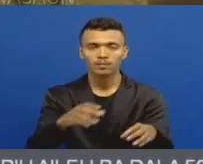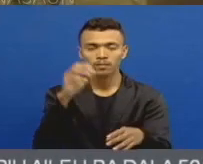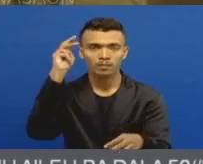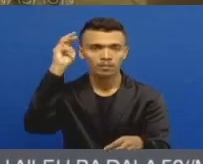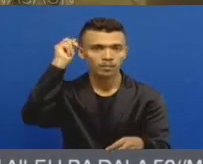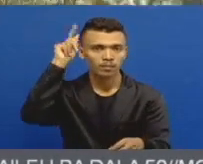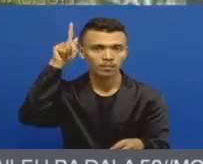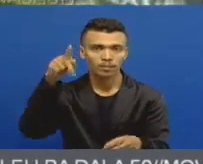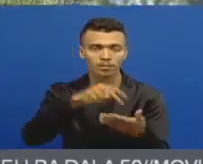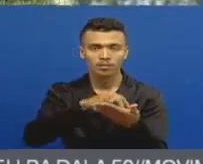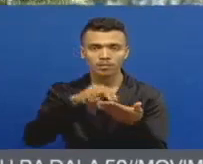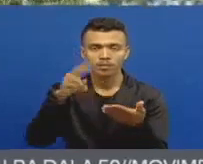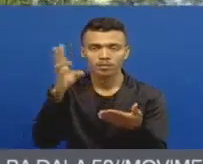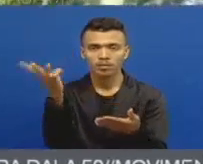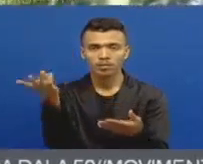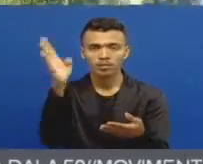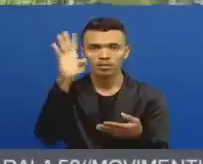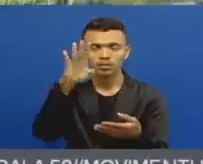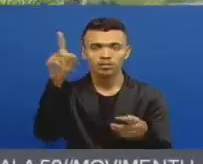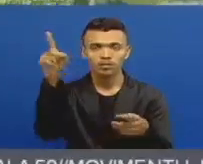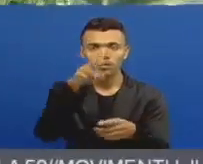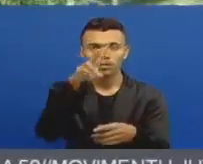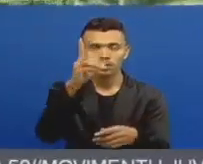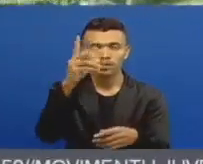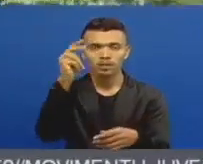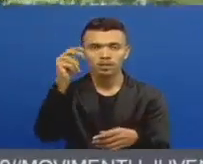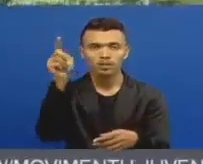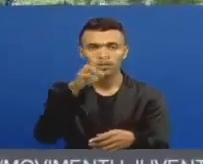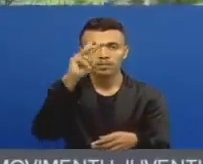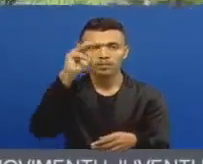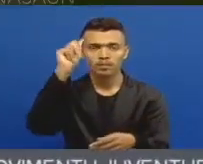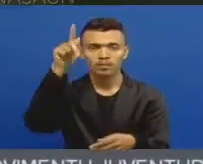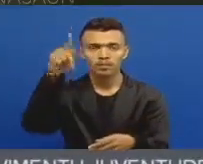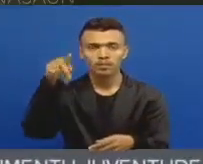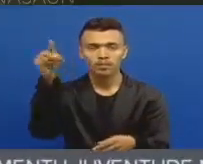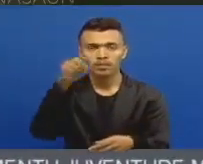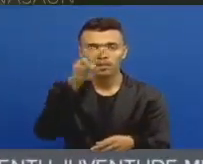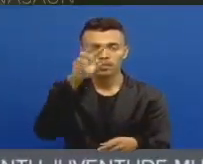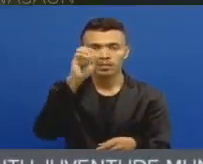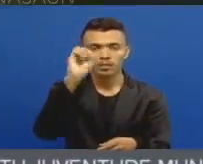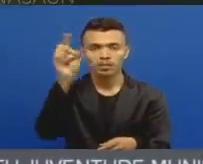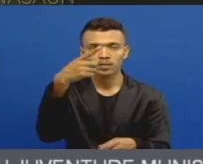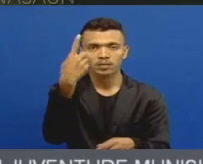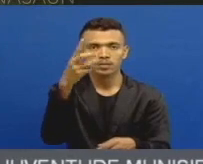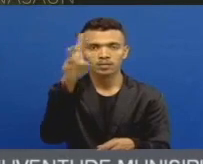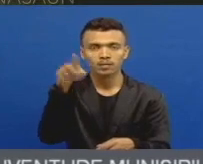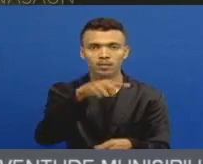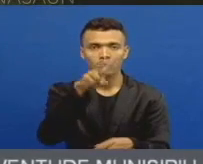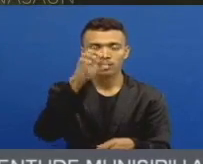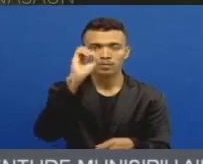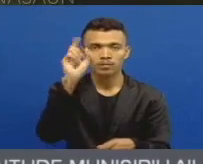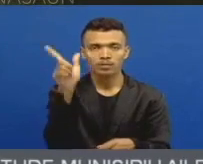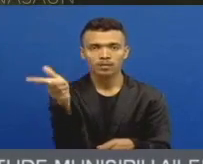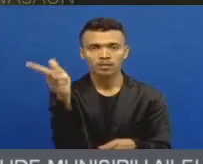Pescas, número nenulo resinhat barra DM barra MAP barra Sanulu resing ida, bara rihun rua runur resing rua